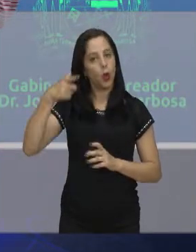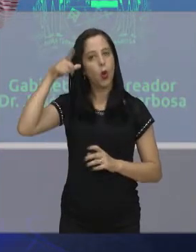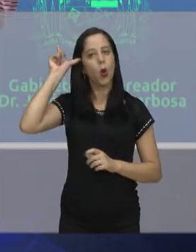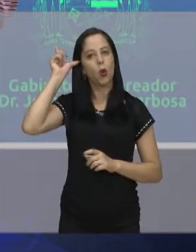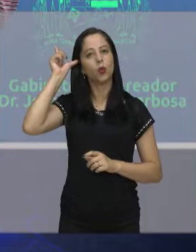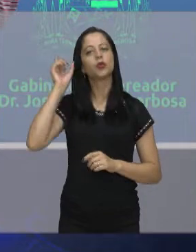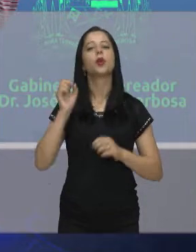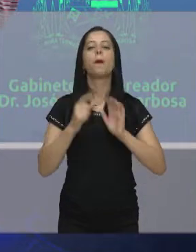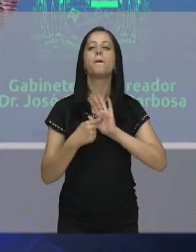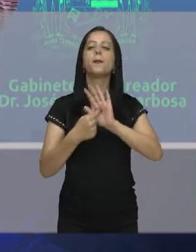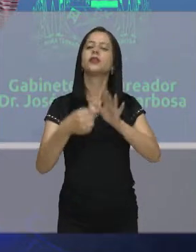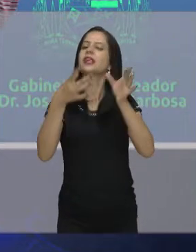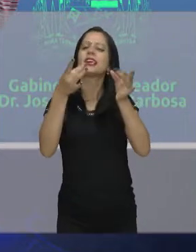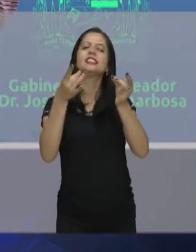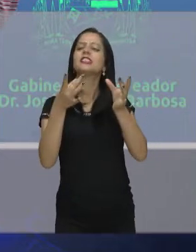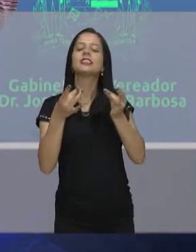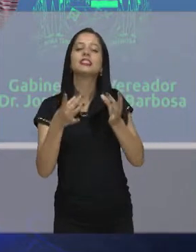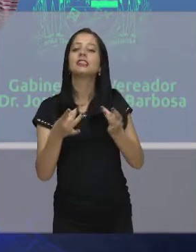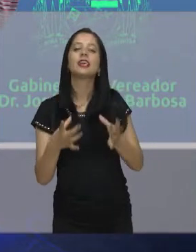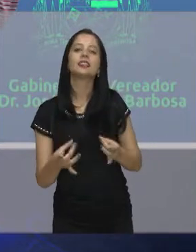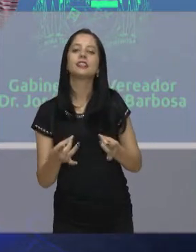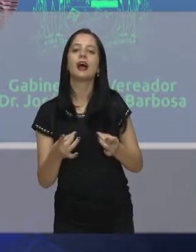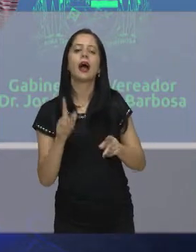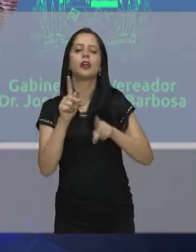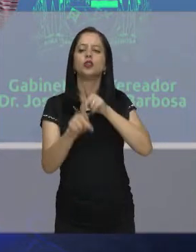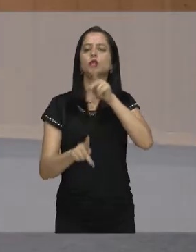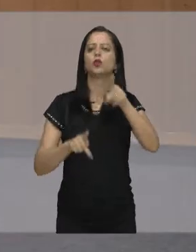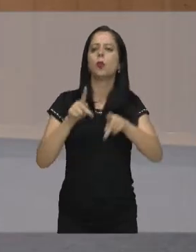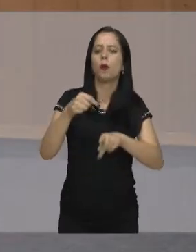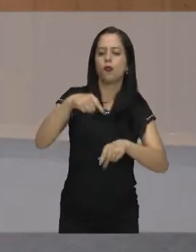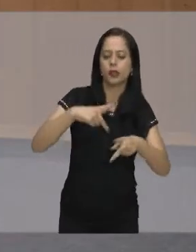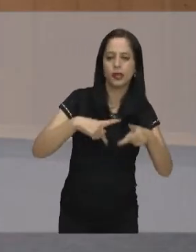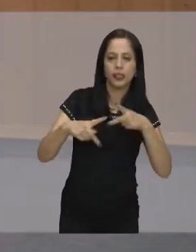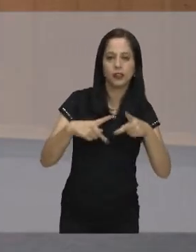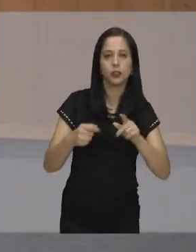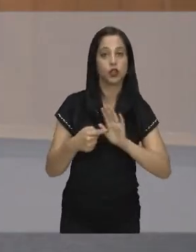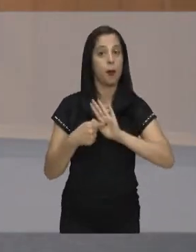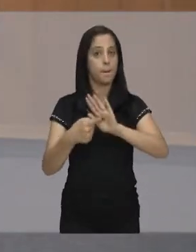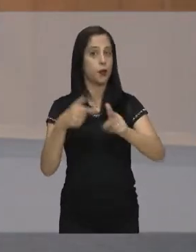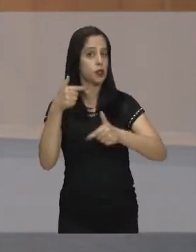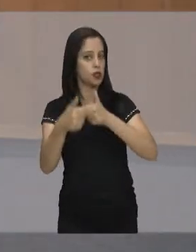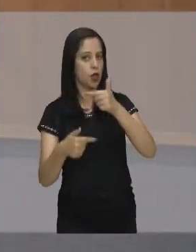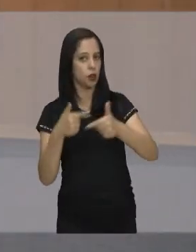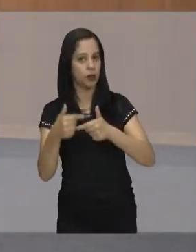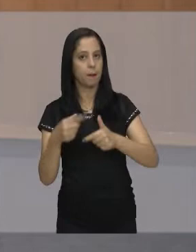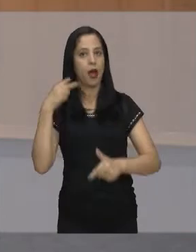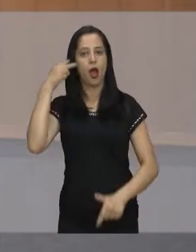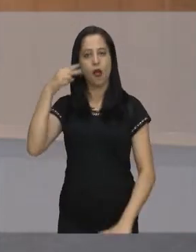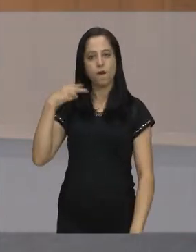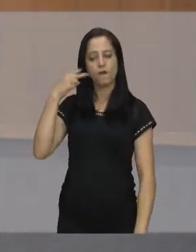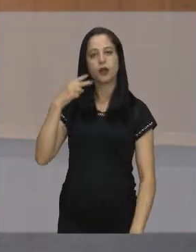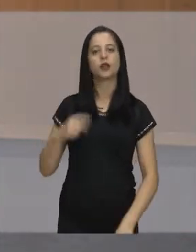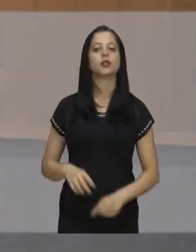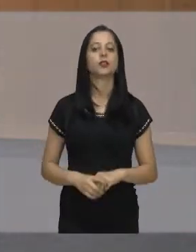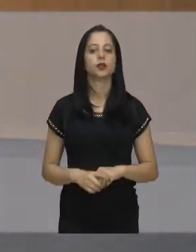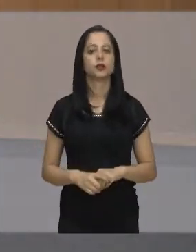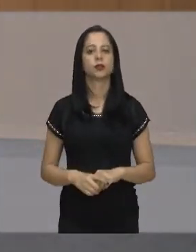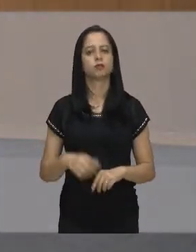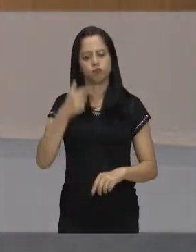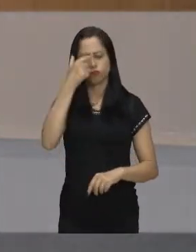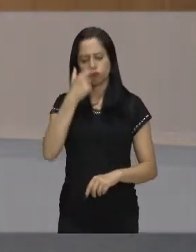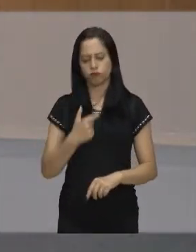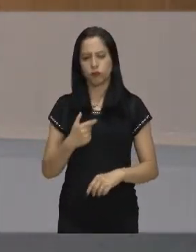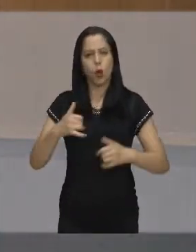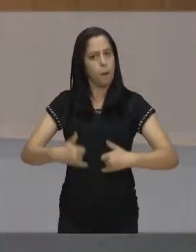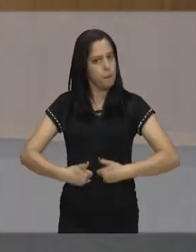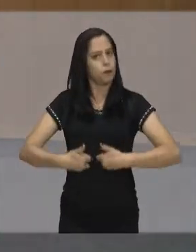uma prestação de contas para a população e mostrar o nosso trabalho aqui de vereador e, com muita honra, mostrar